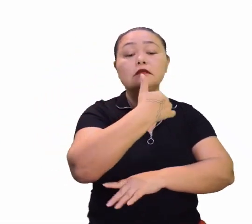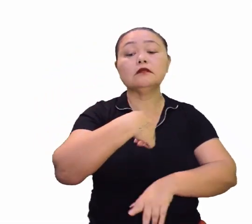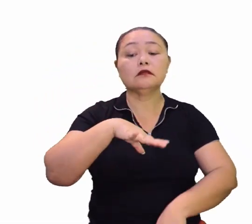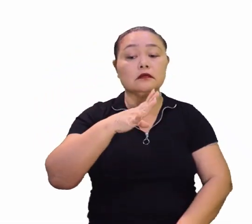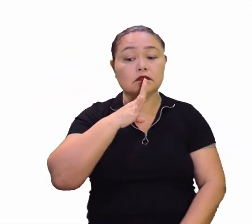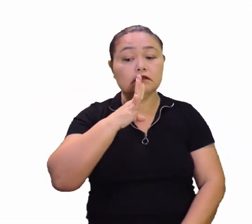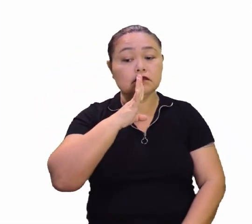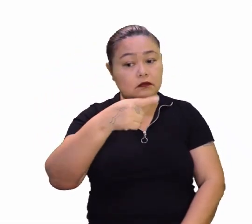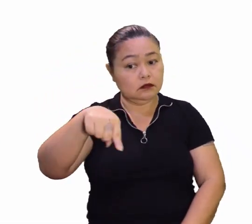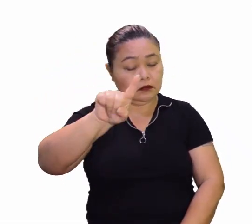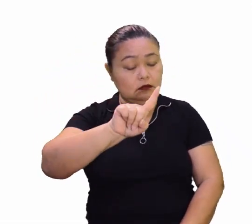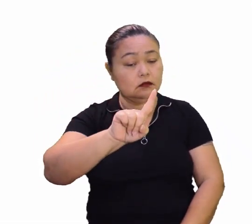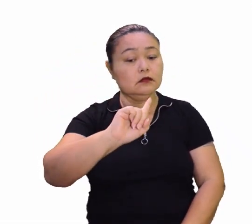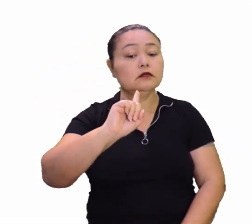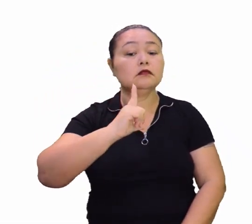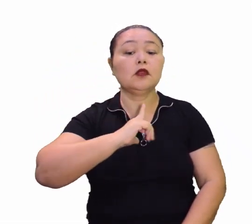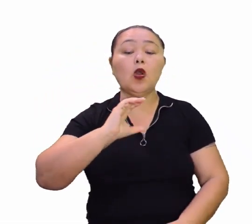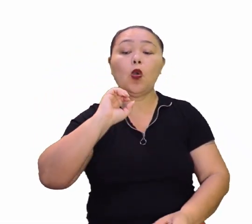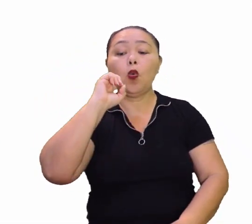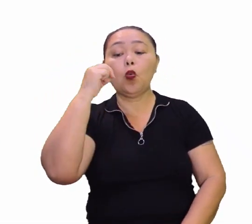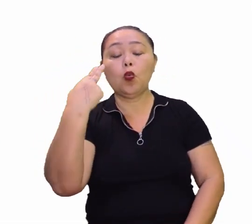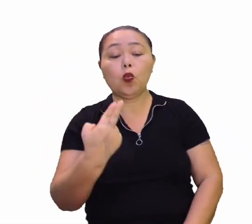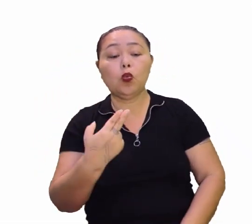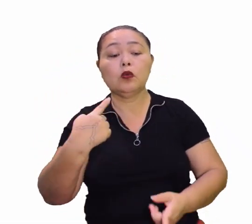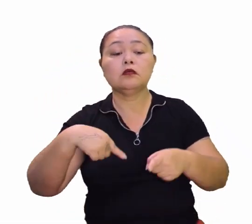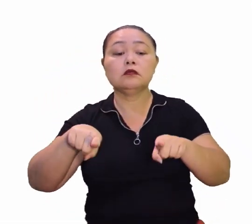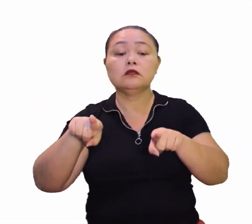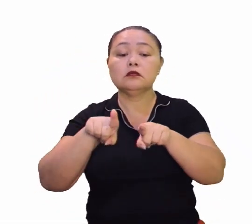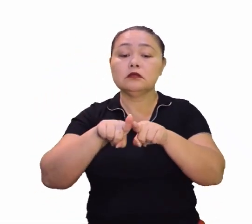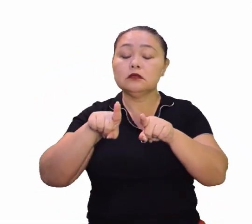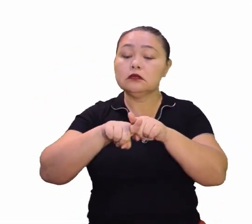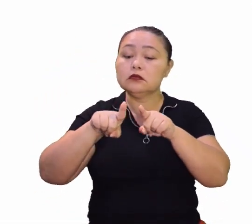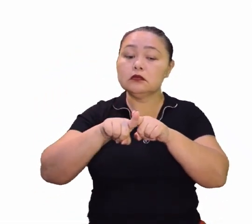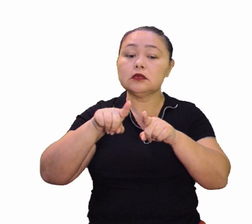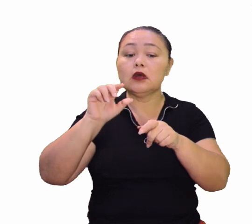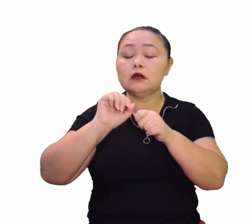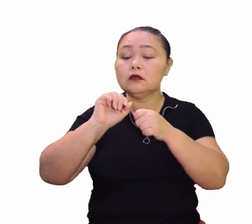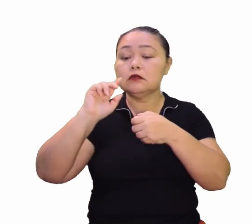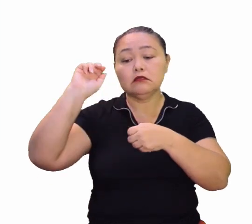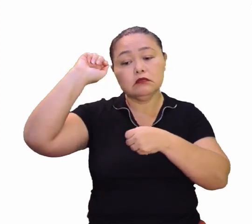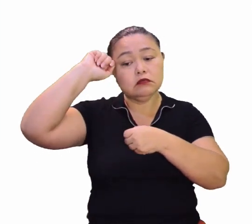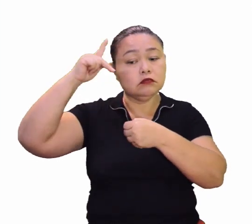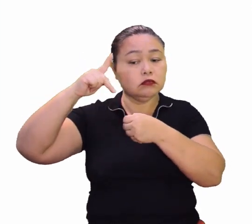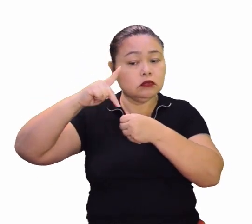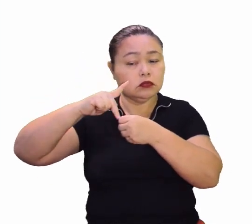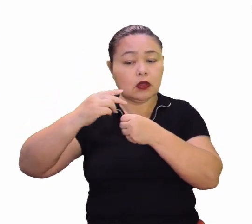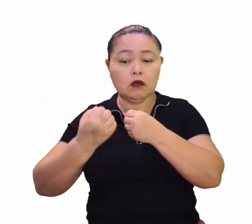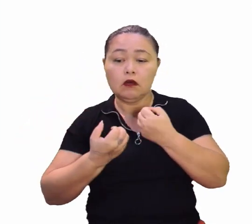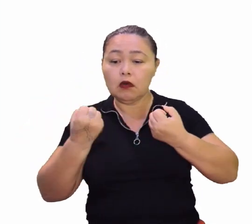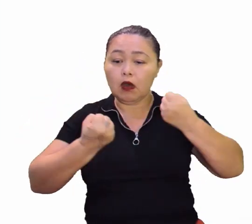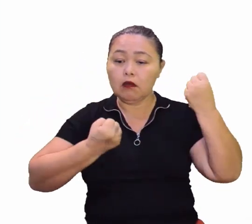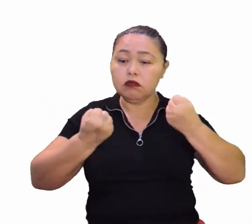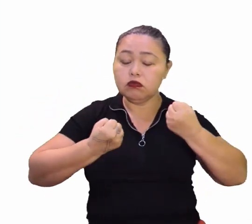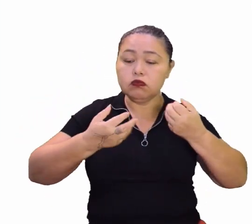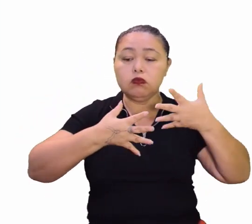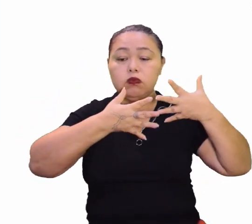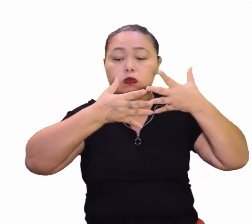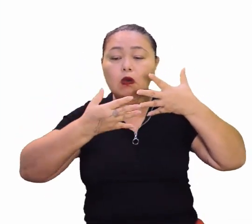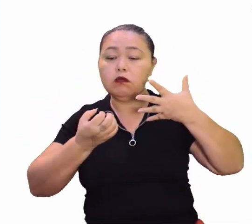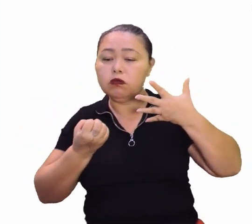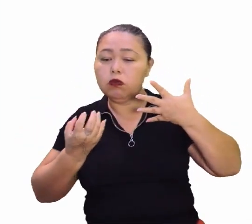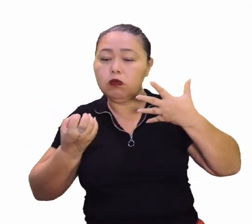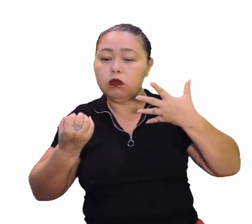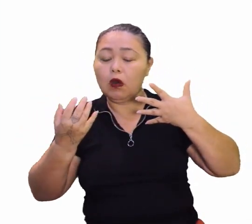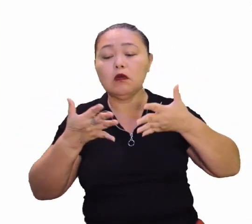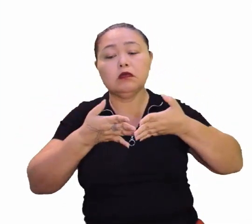alunos conhecem, ou da queima de combustível fóssil que vem do carro, do caminhão,